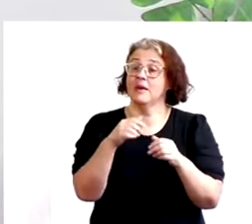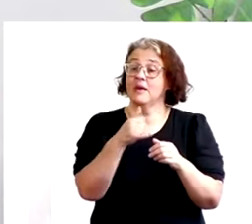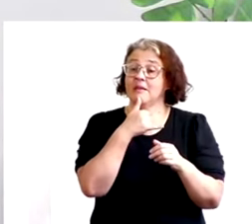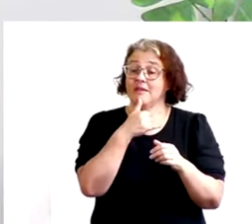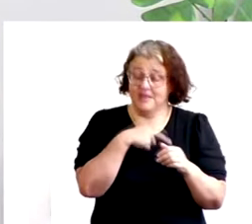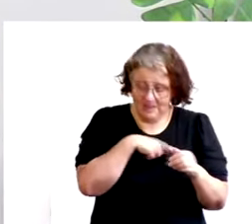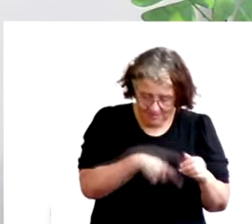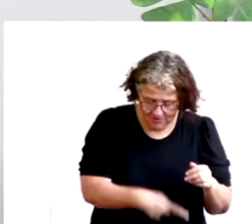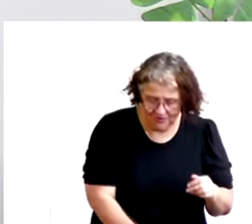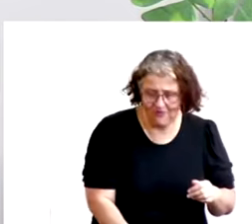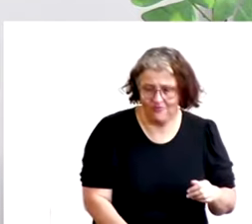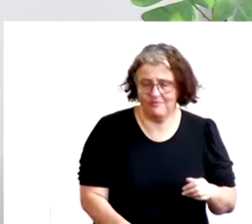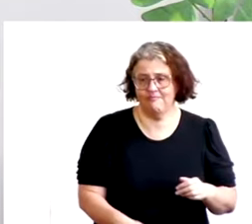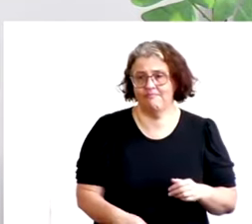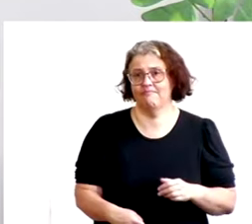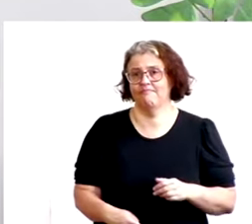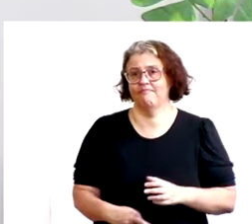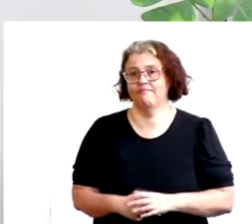depressão